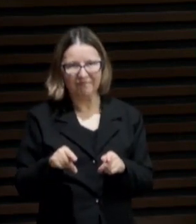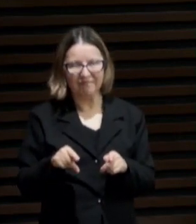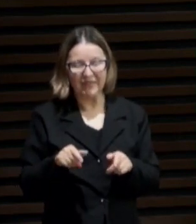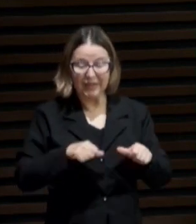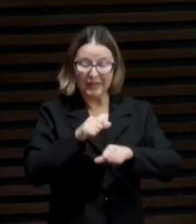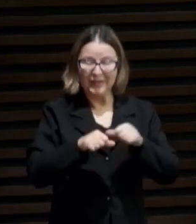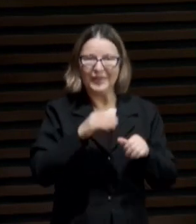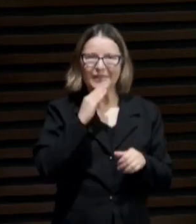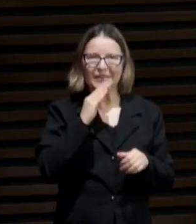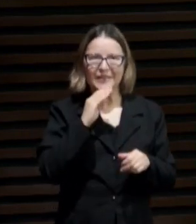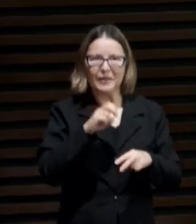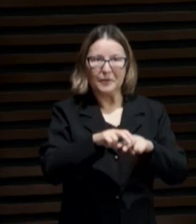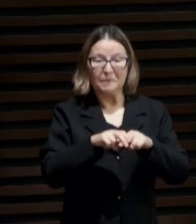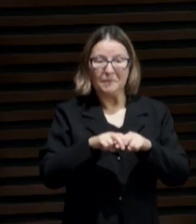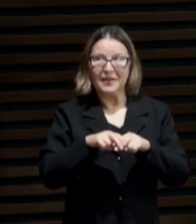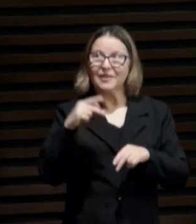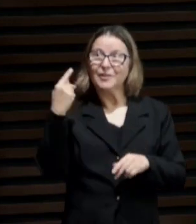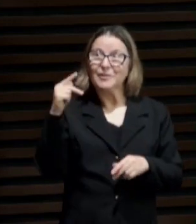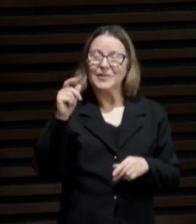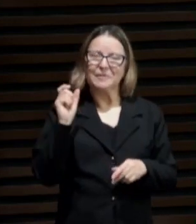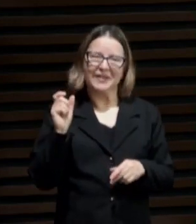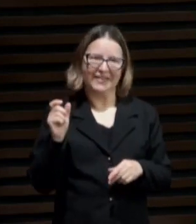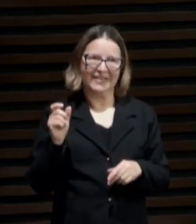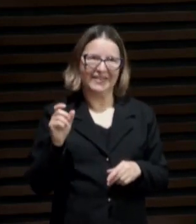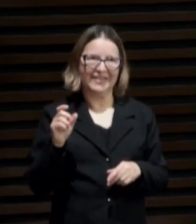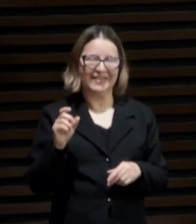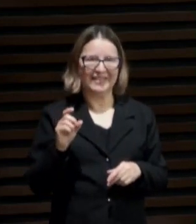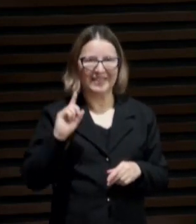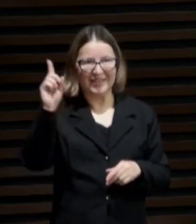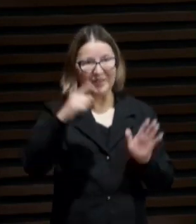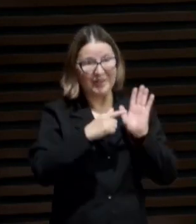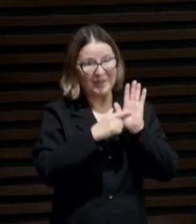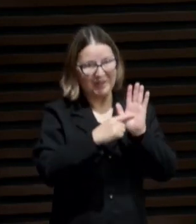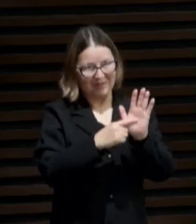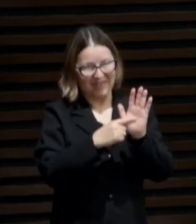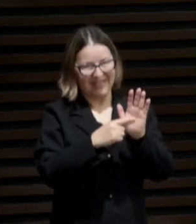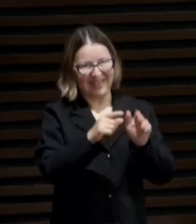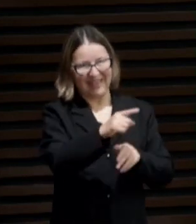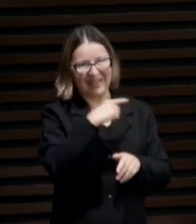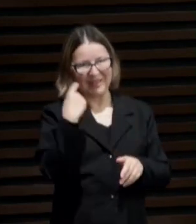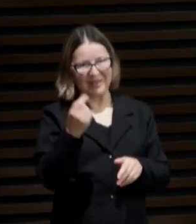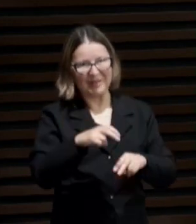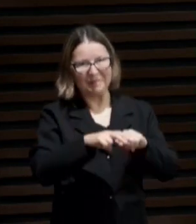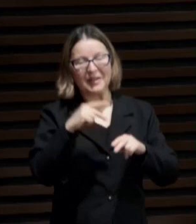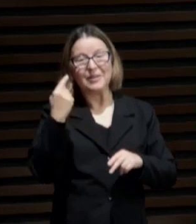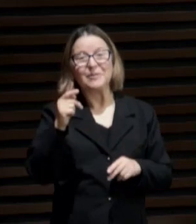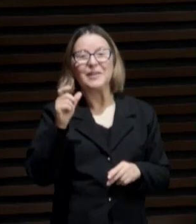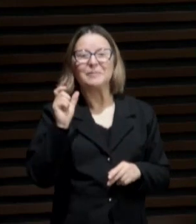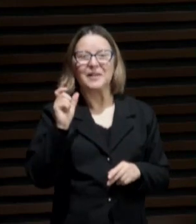conhecido por aquilo que pronuncia. Deus se faz conhecido a nós por aquilo que Ele fala, por aquilo que Ele